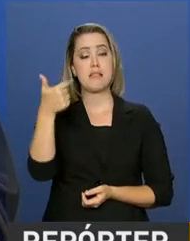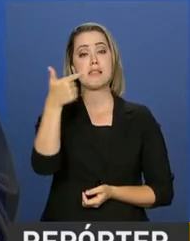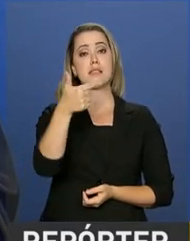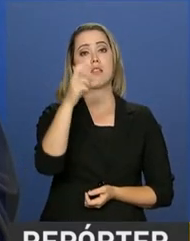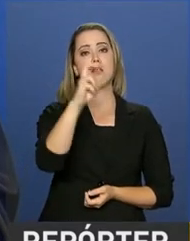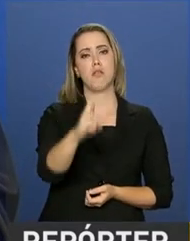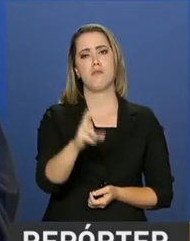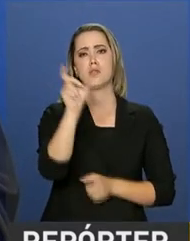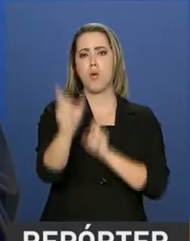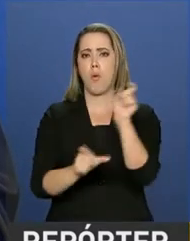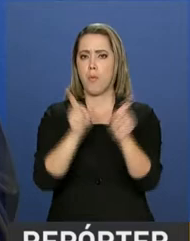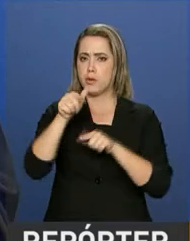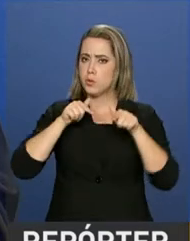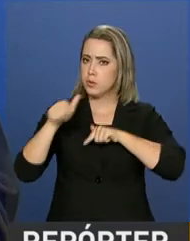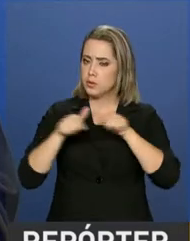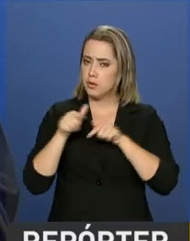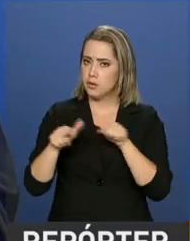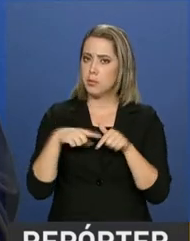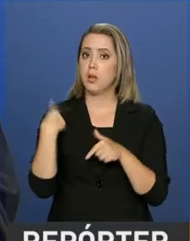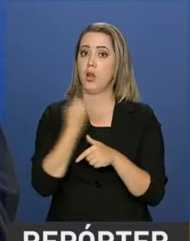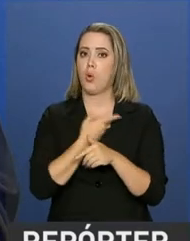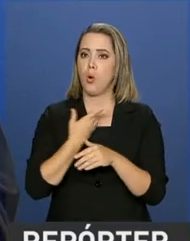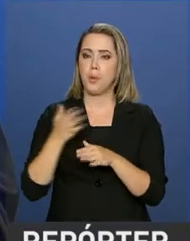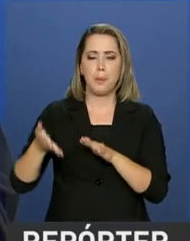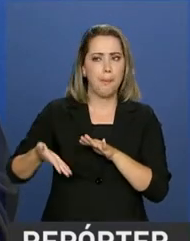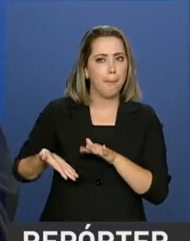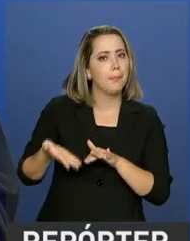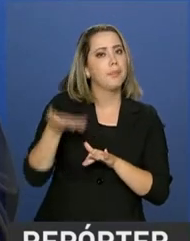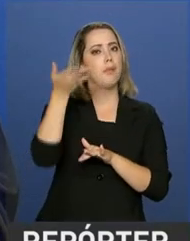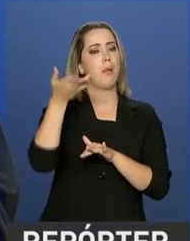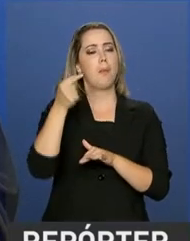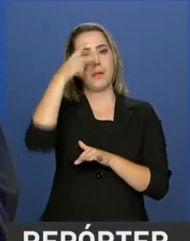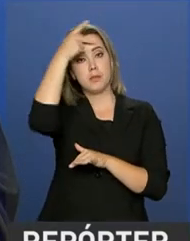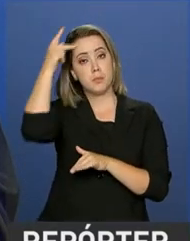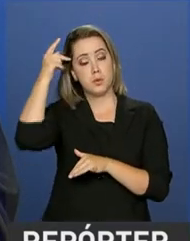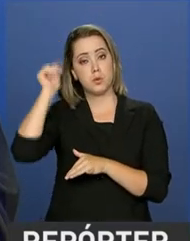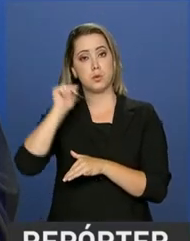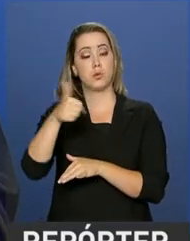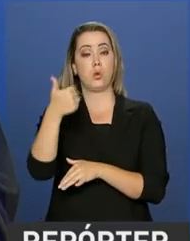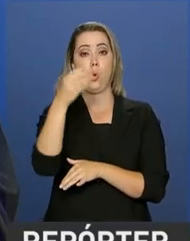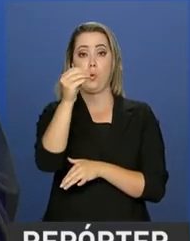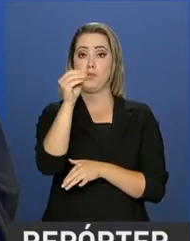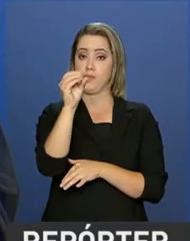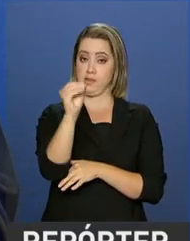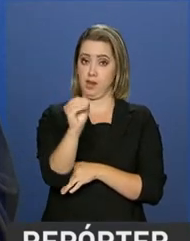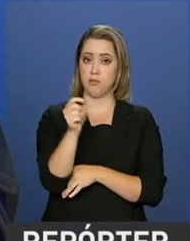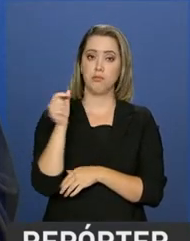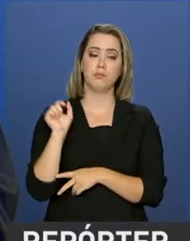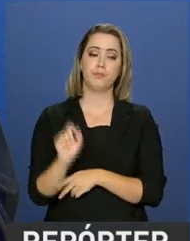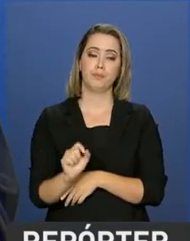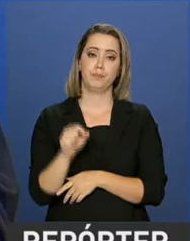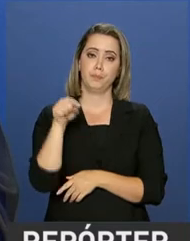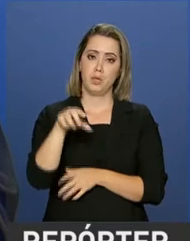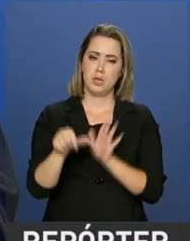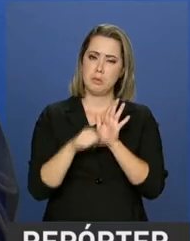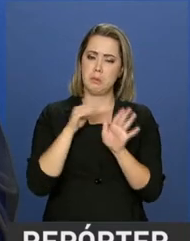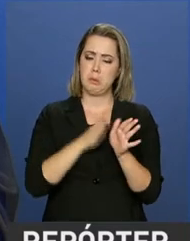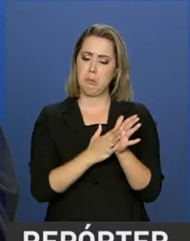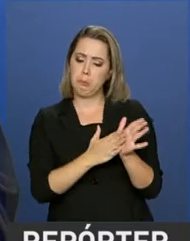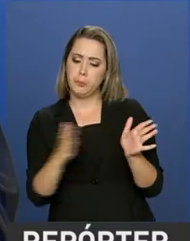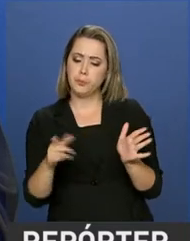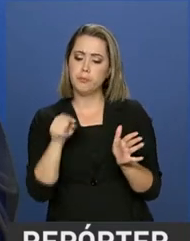iremos reforçar essa participação através de mais 100 neste primeiro